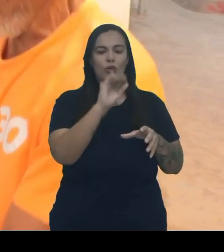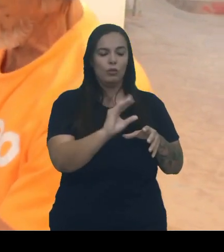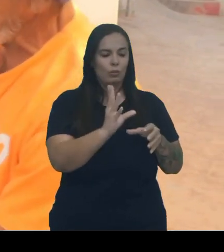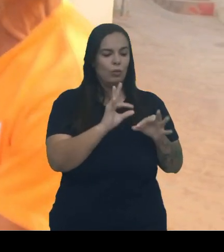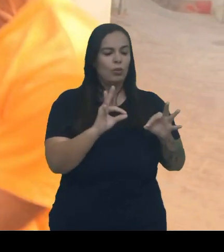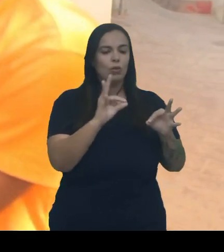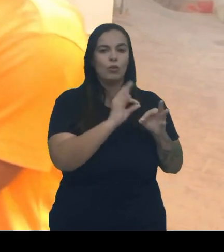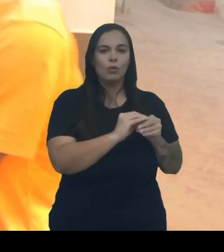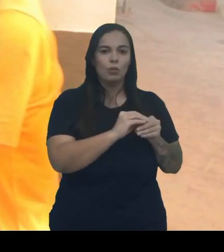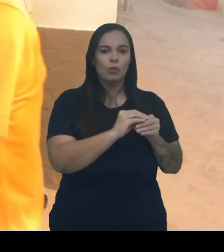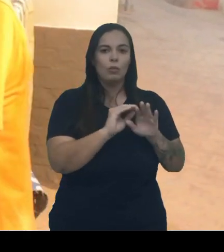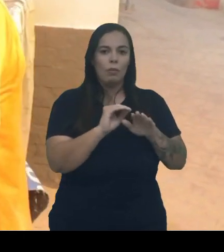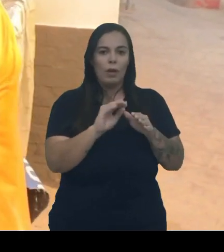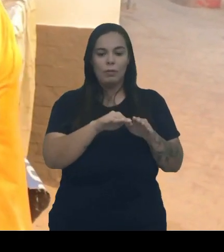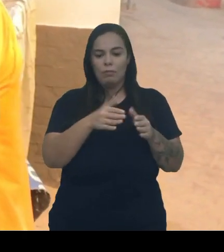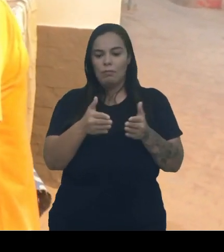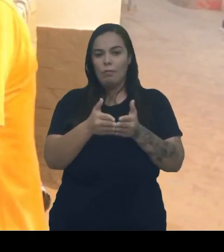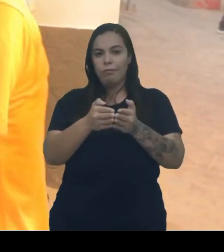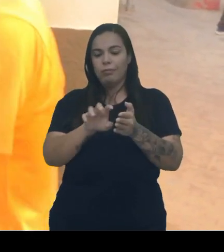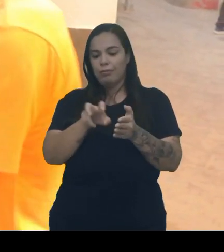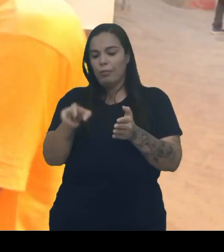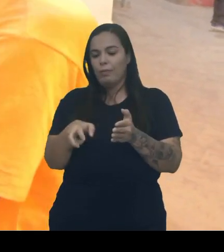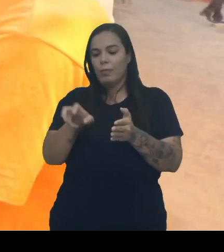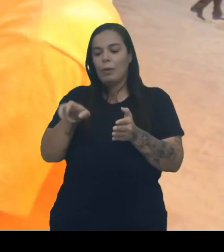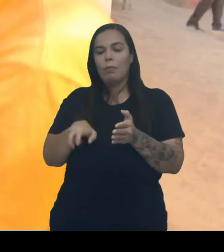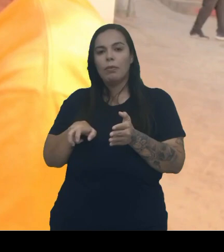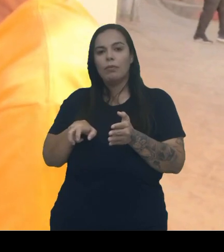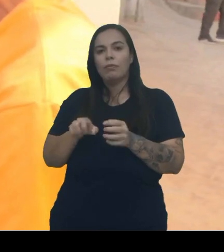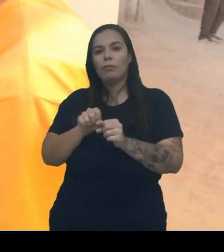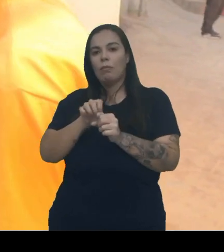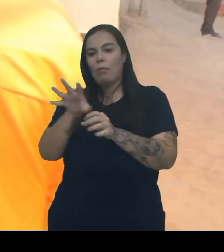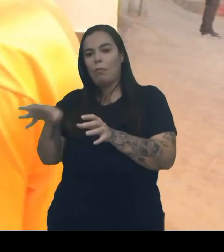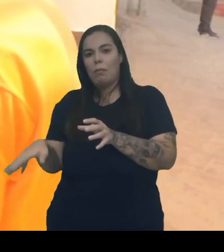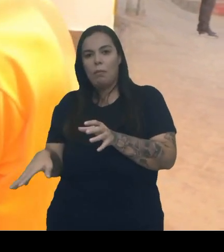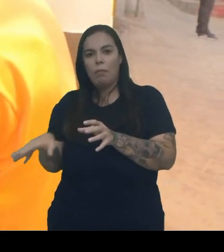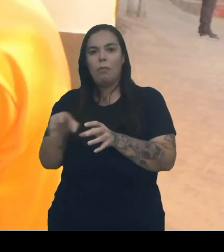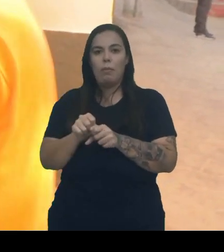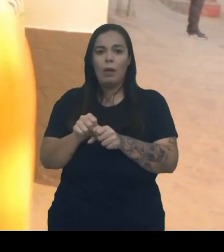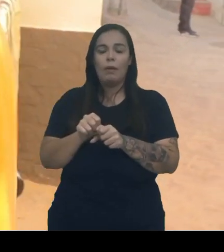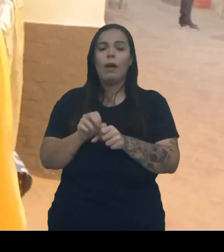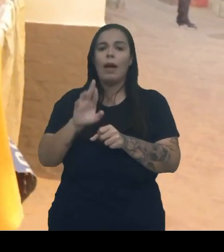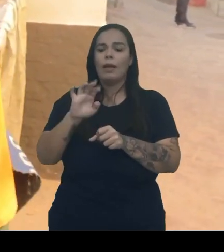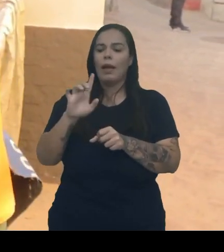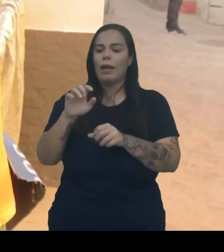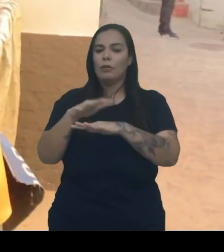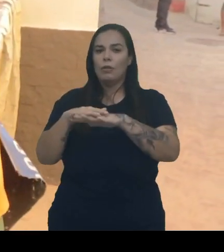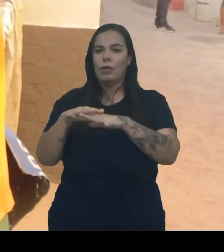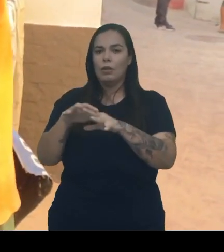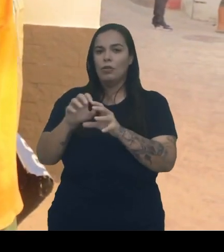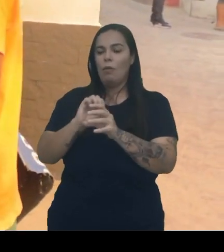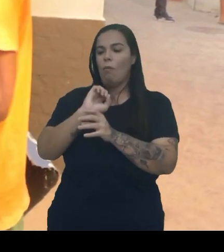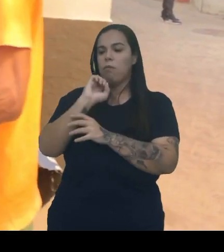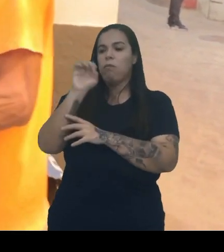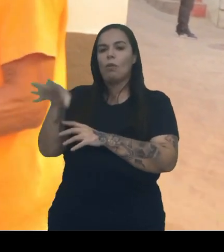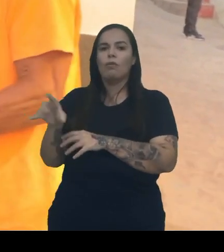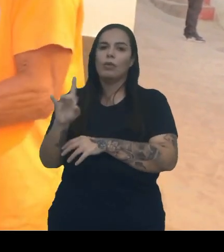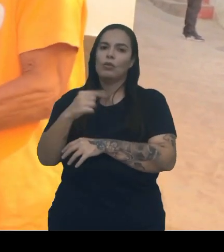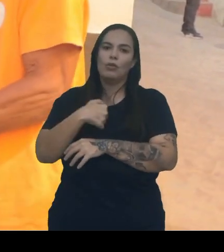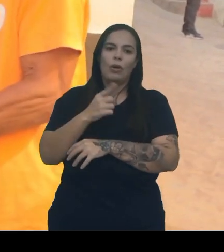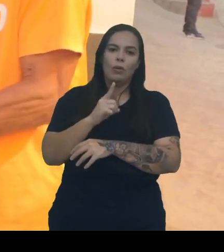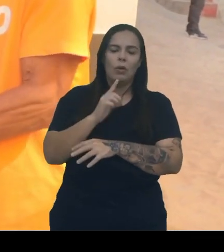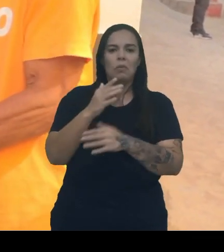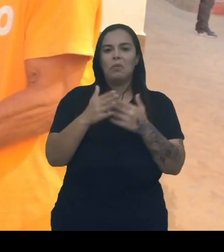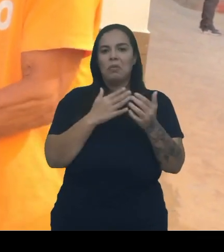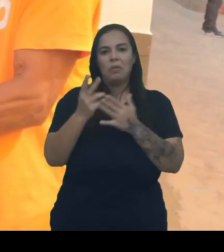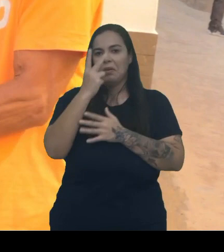tudo ali no bordo assim, sempre no bordo direito. E a cortiça ali embarcada redondo. Quando largava a rede, No caso eu, não só